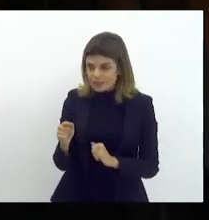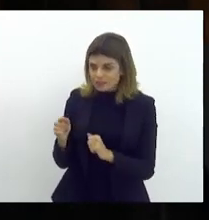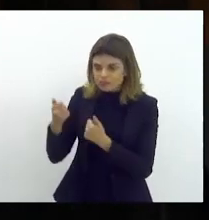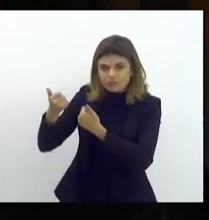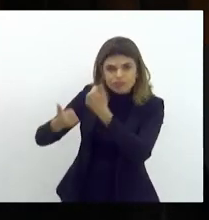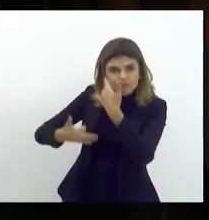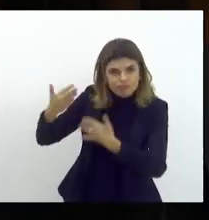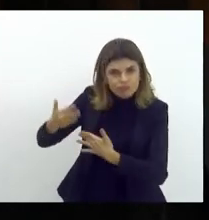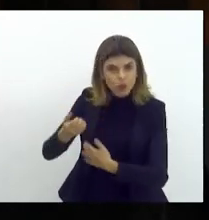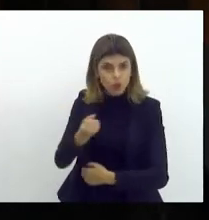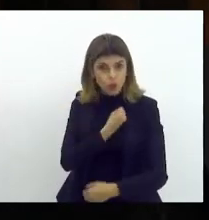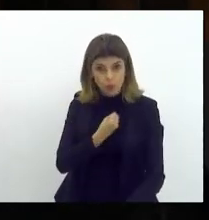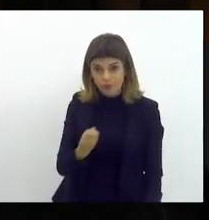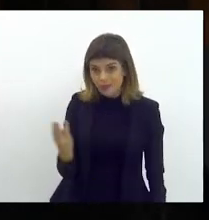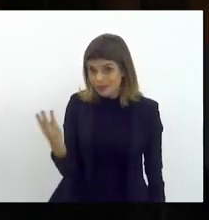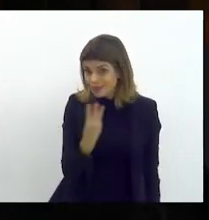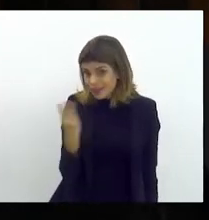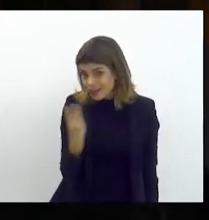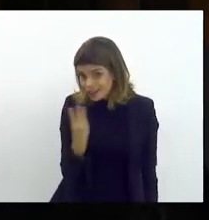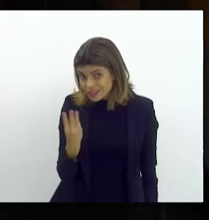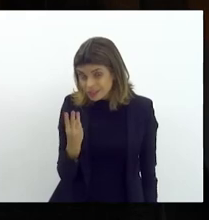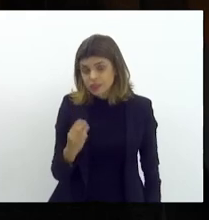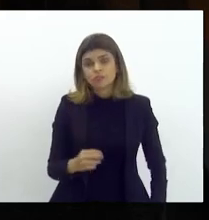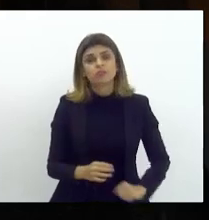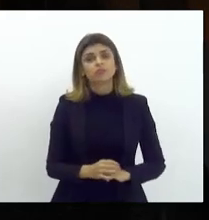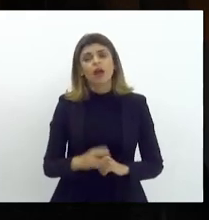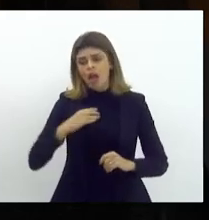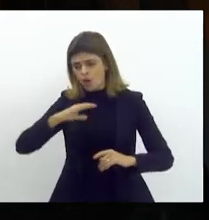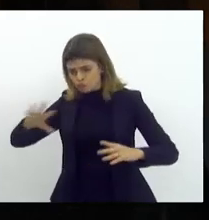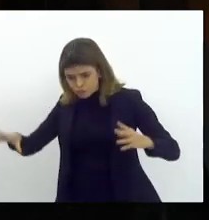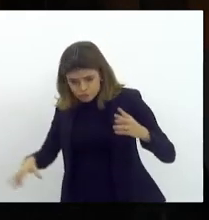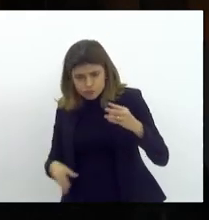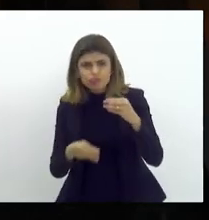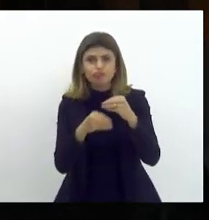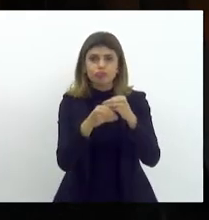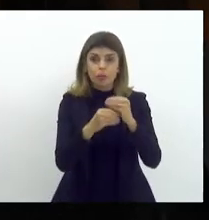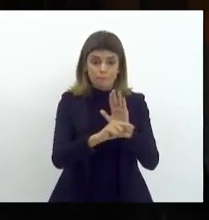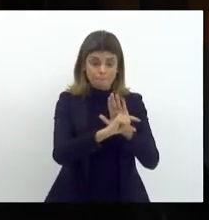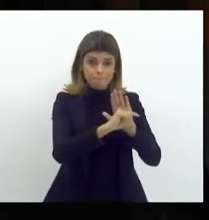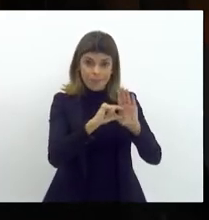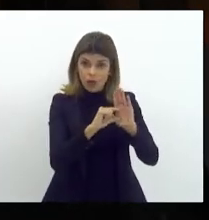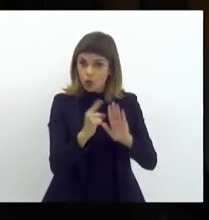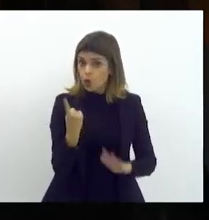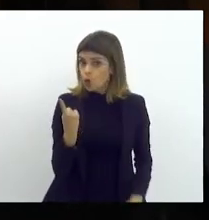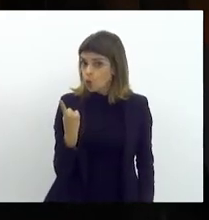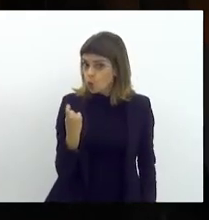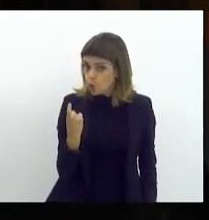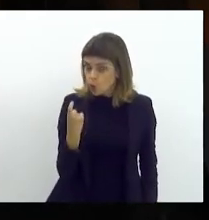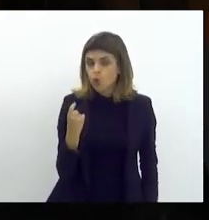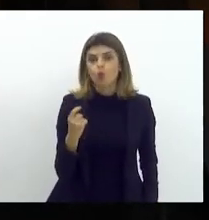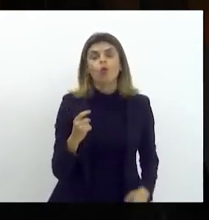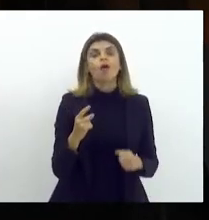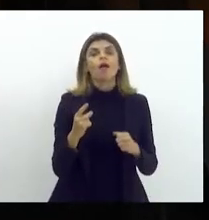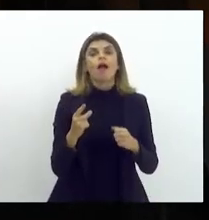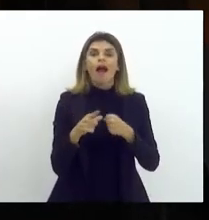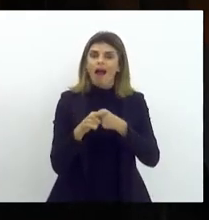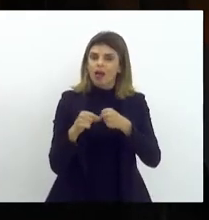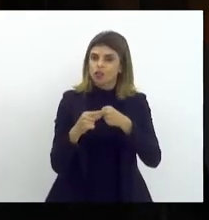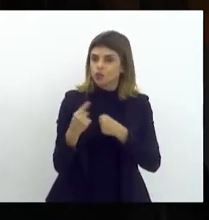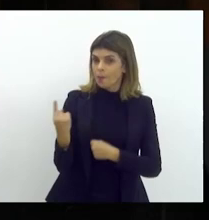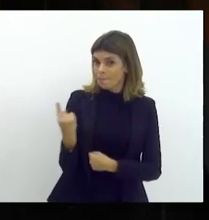ela diz o seguinte acrescenta um parágrafo único artigo primeiro dizendo o seguinte